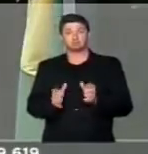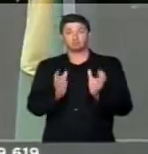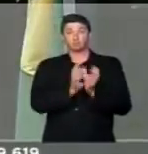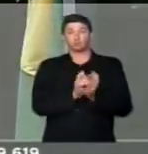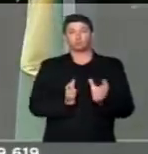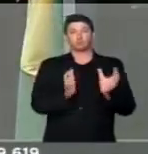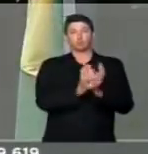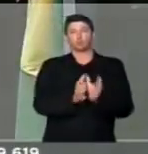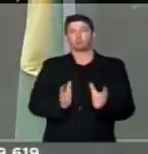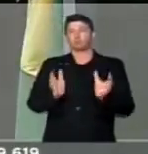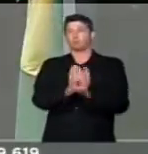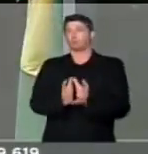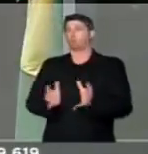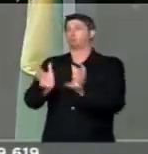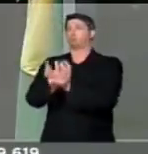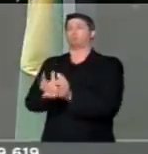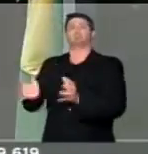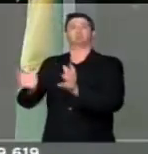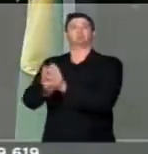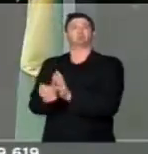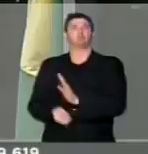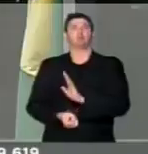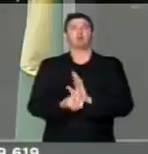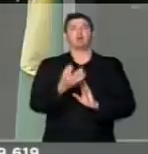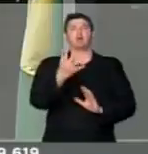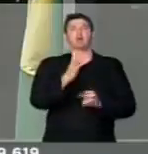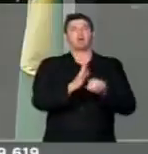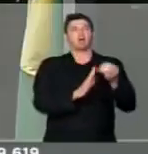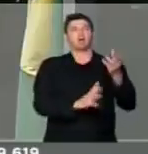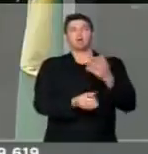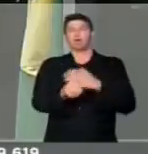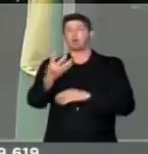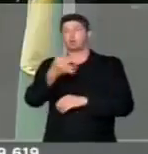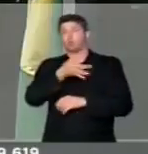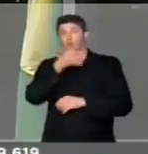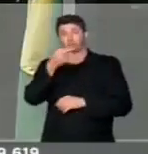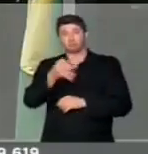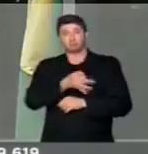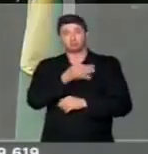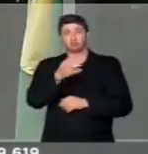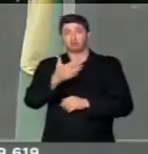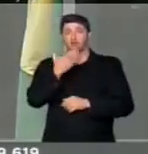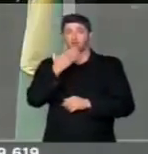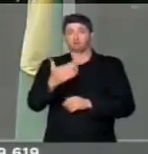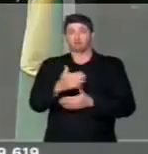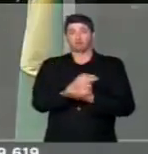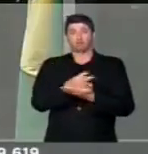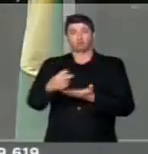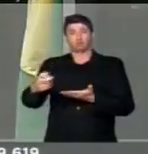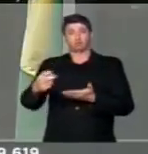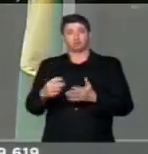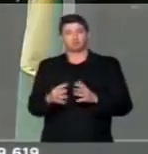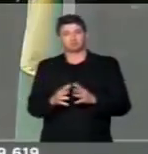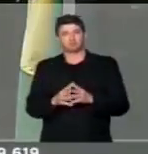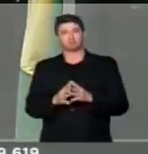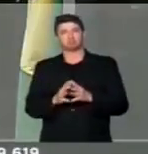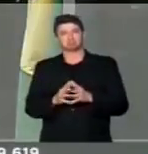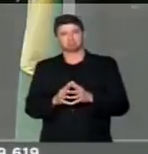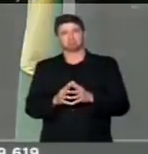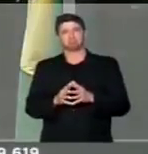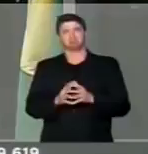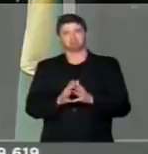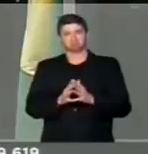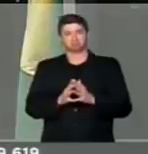segmentos e mais segmentos estão se posicionando a favor do processo de